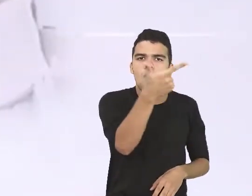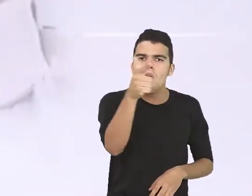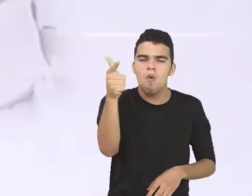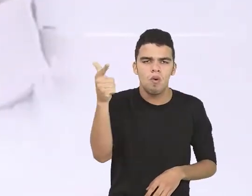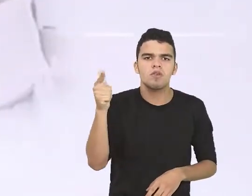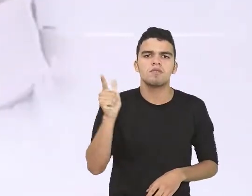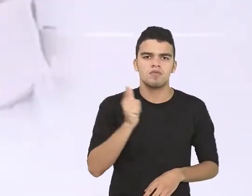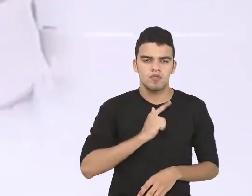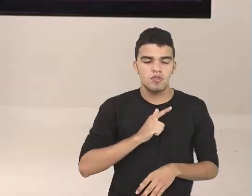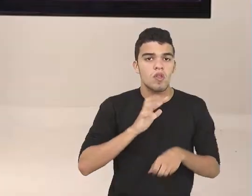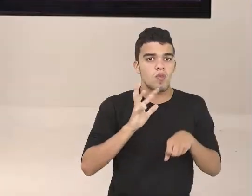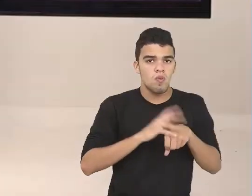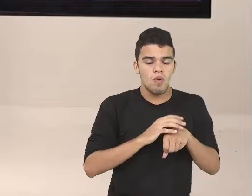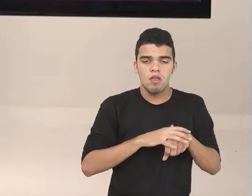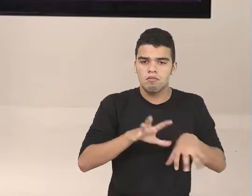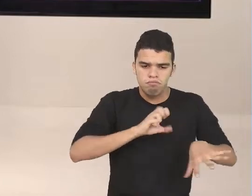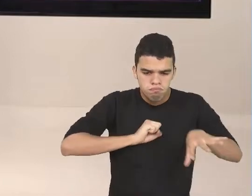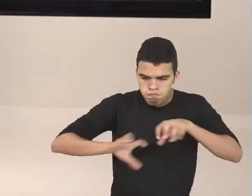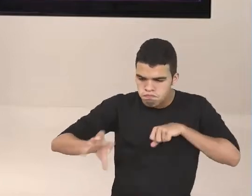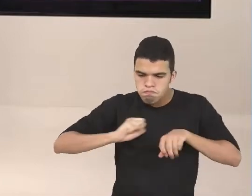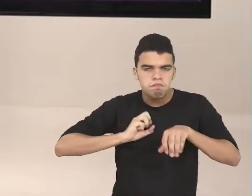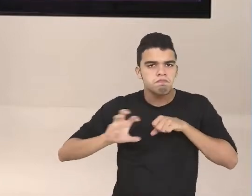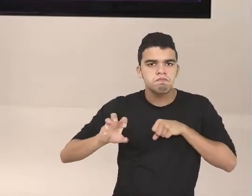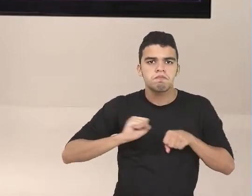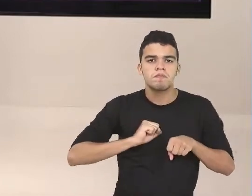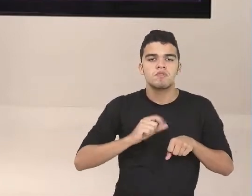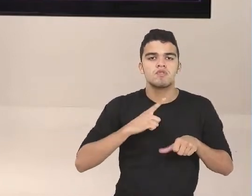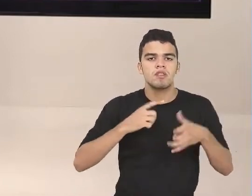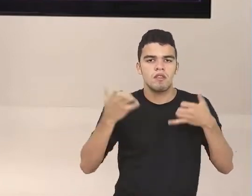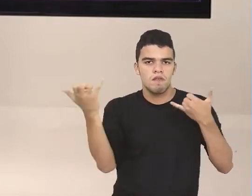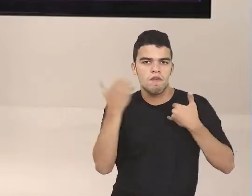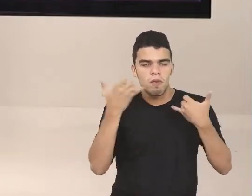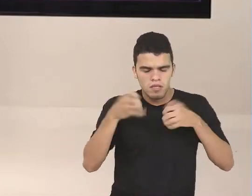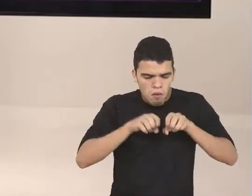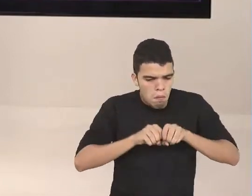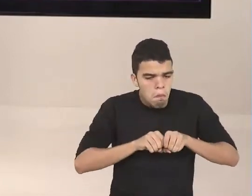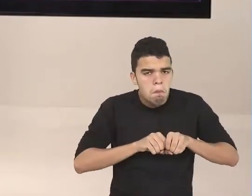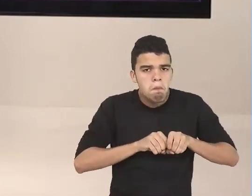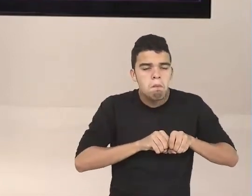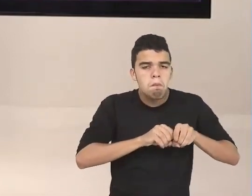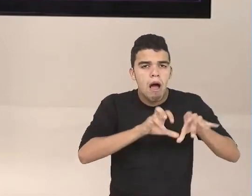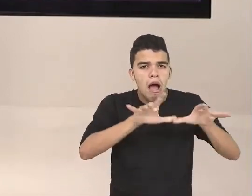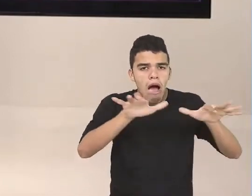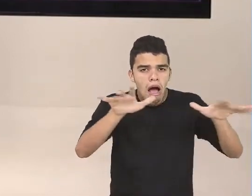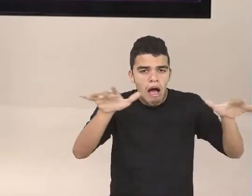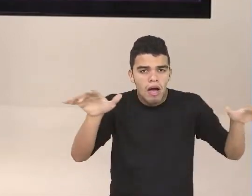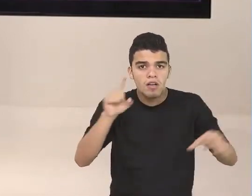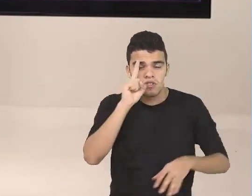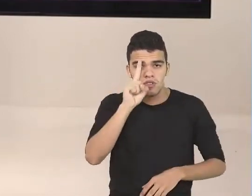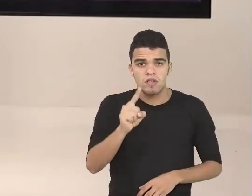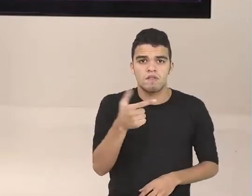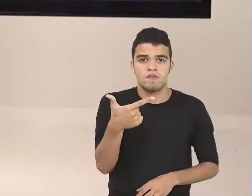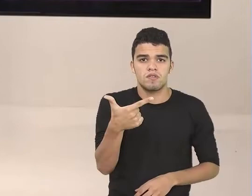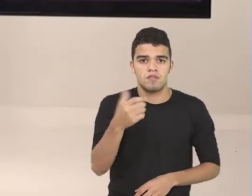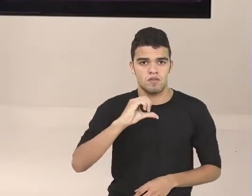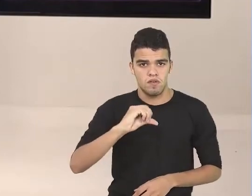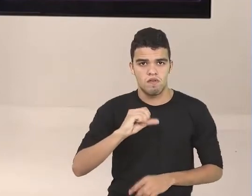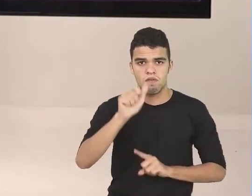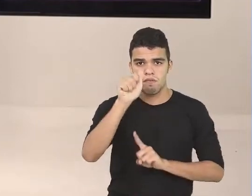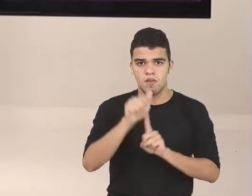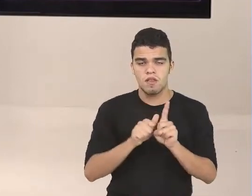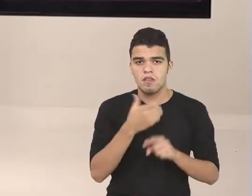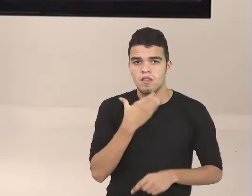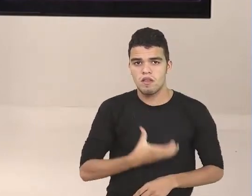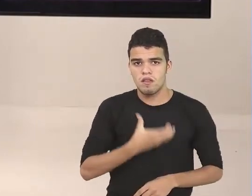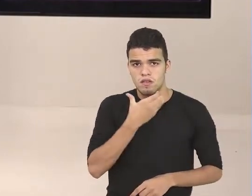eles divulgaram que essas informações elas foram recebidas dia 29 de dezembro, depois eles